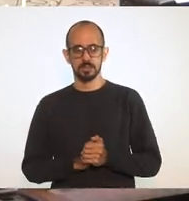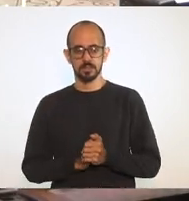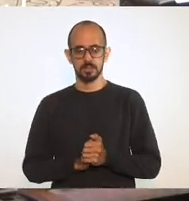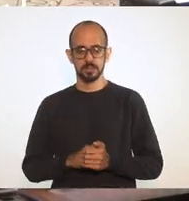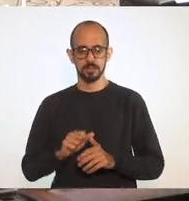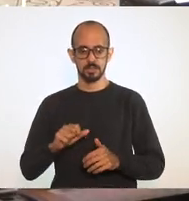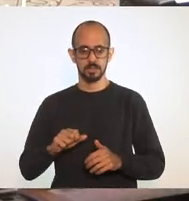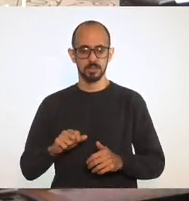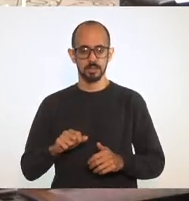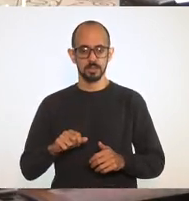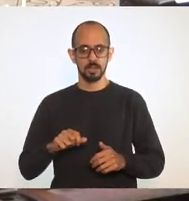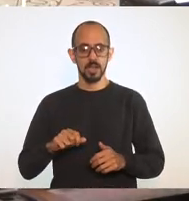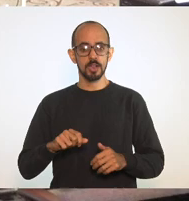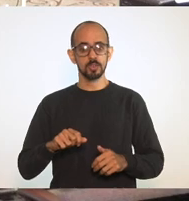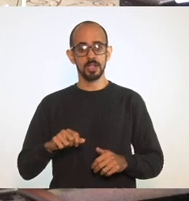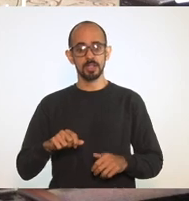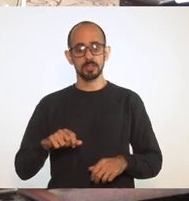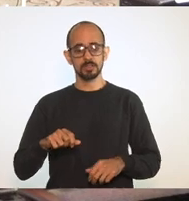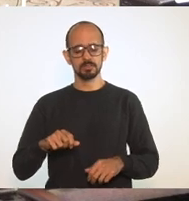Deputada Marta Rocha.